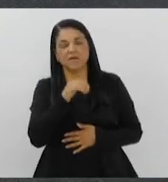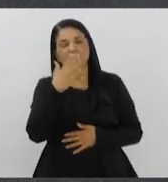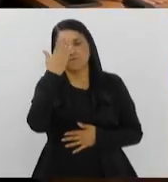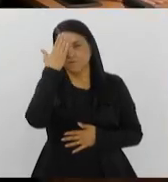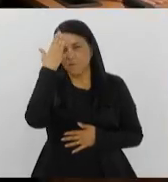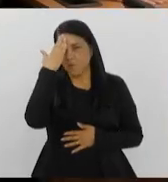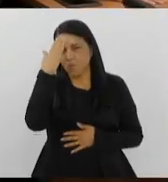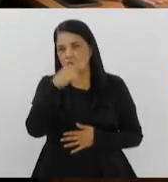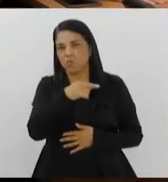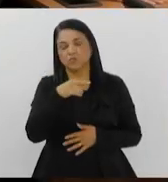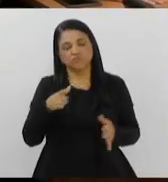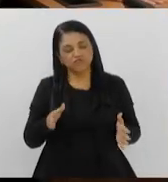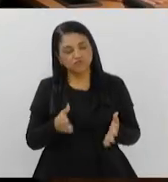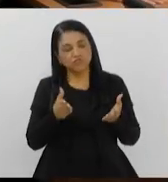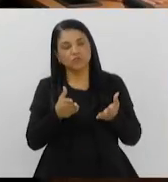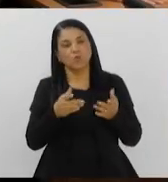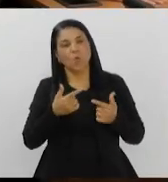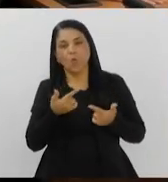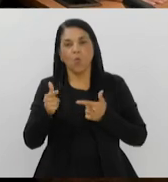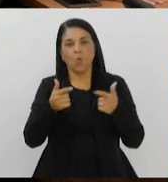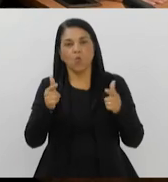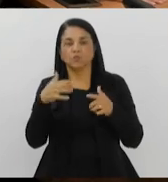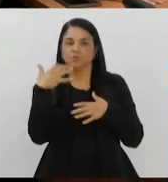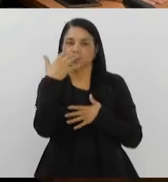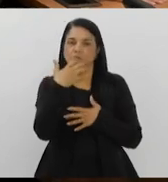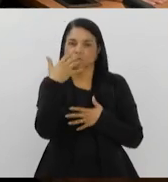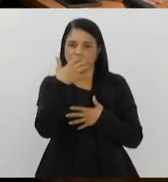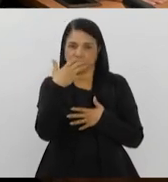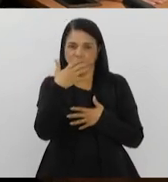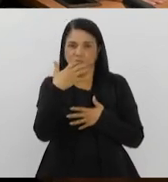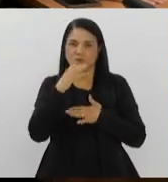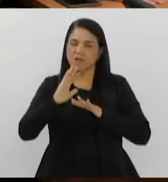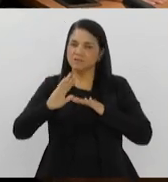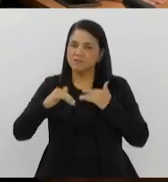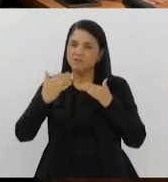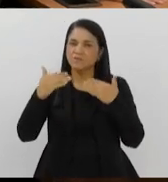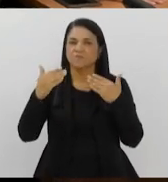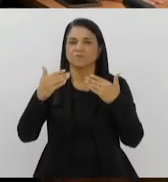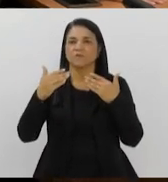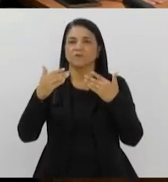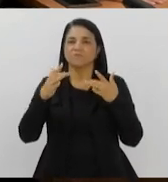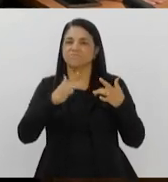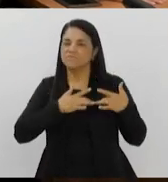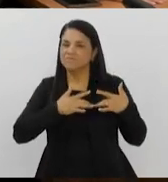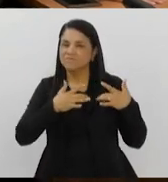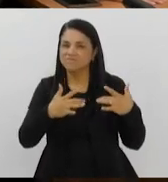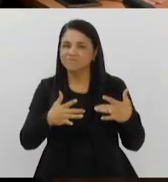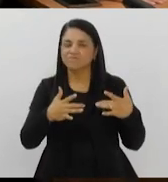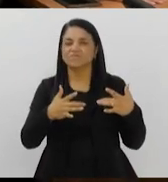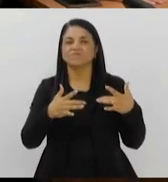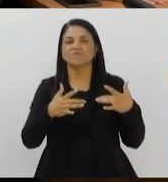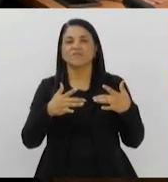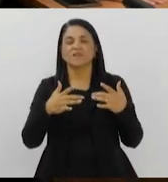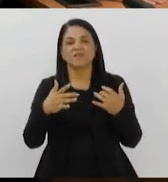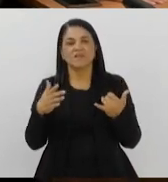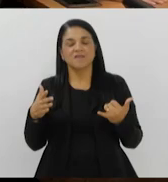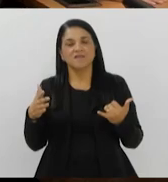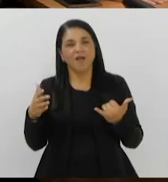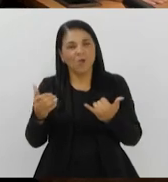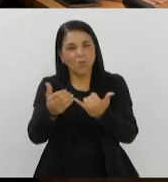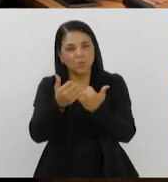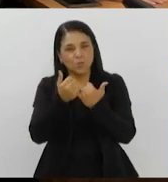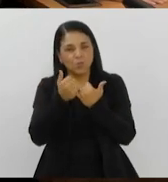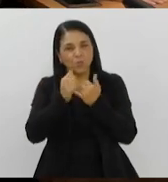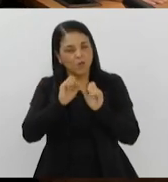Excelência está estimulando vários outros músicos a se desenvolverem, a serem solidários, a abraçarem a cultura, as